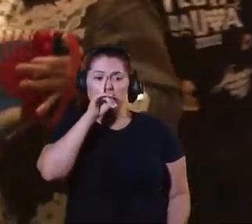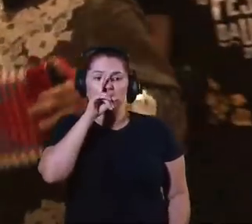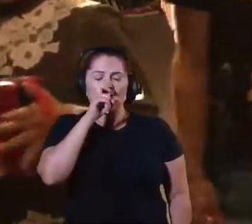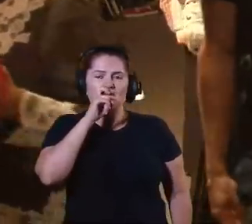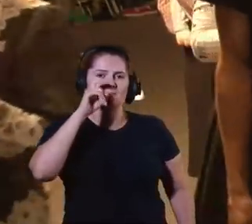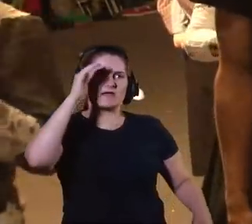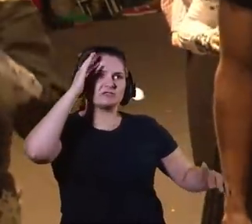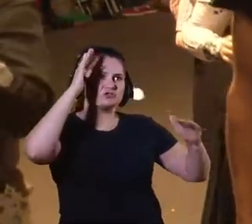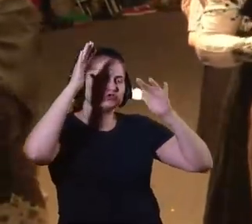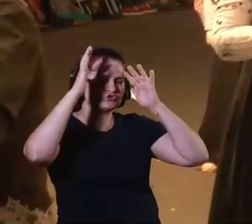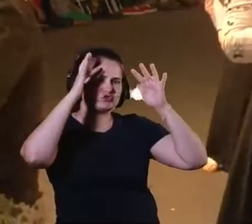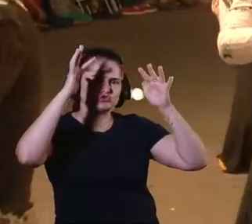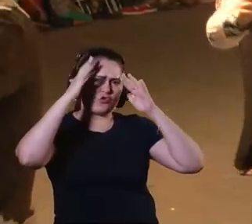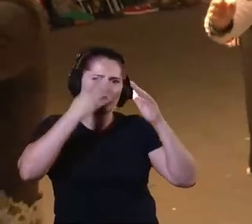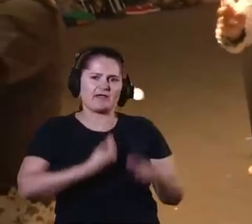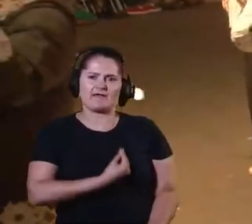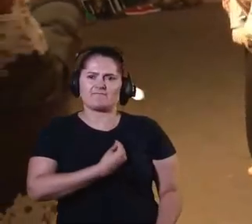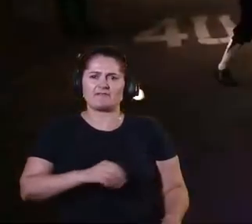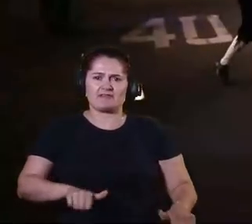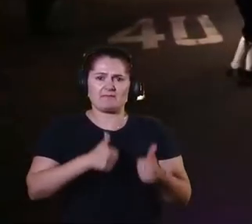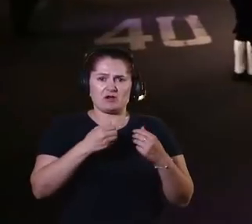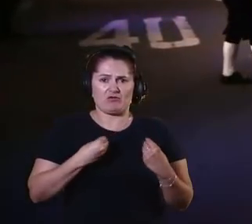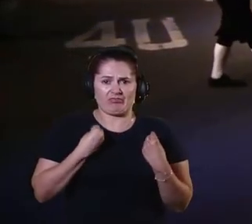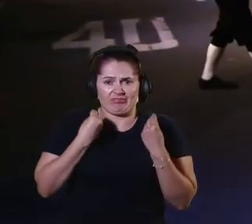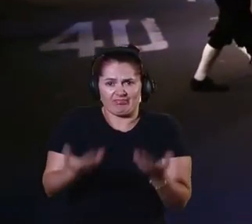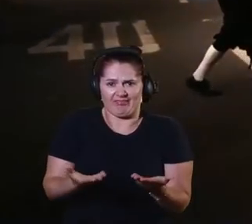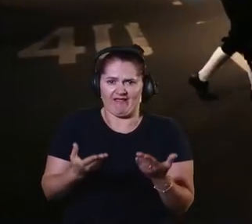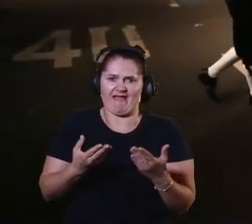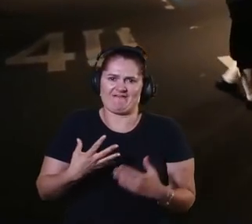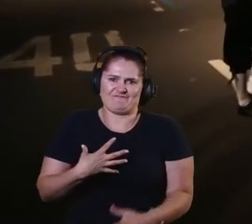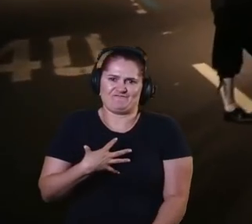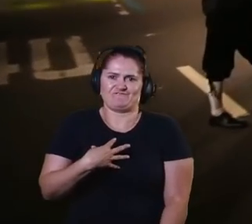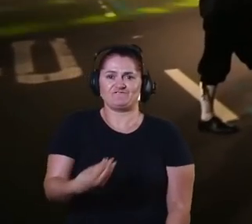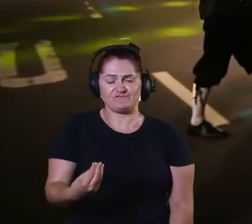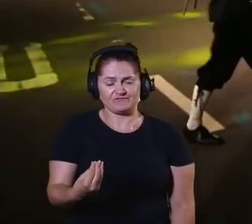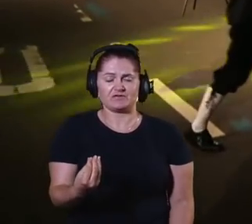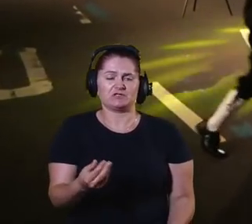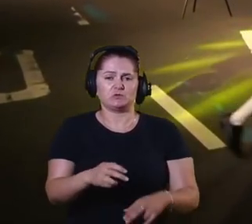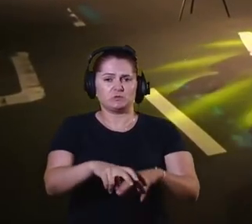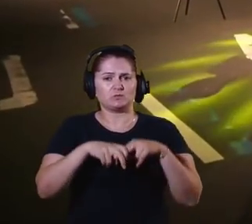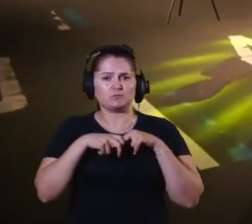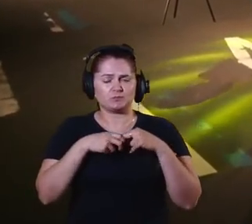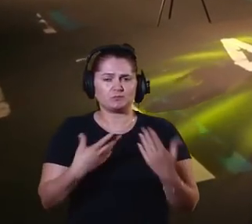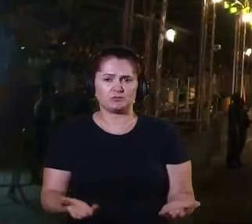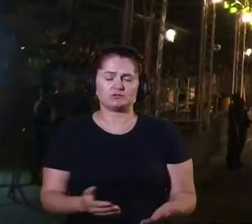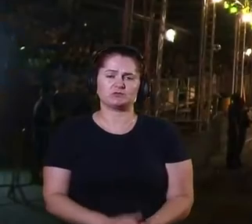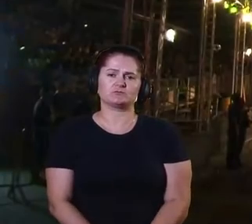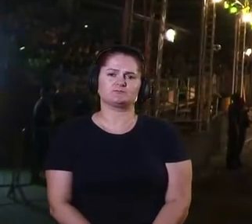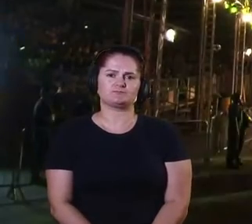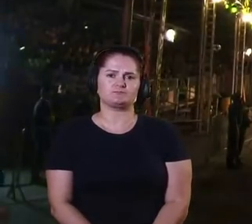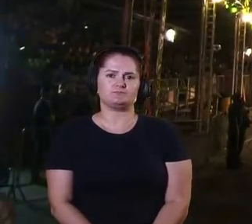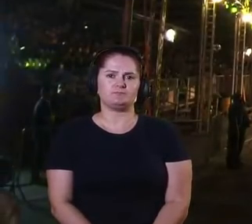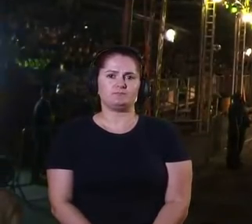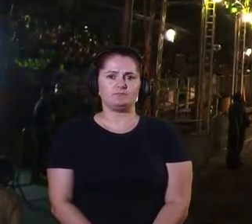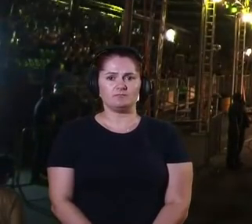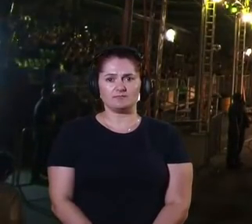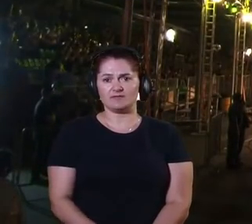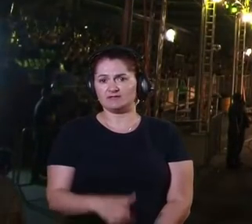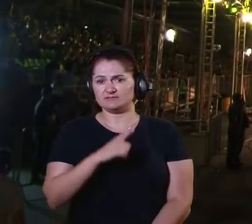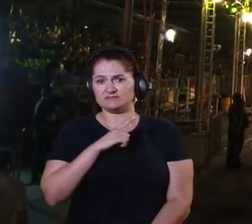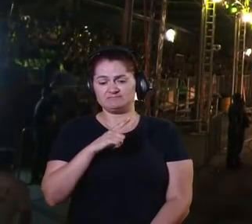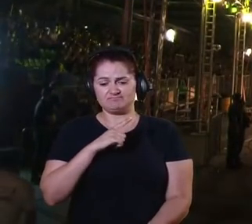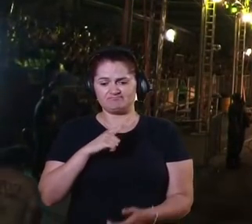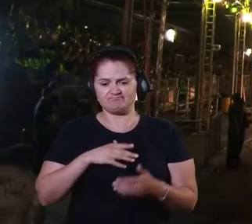para algo melhor para os filhos. E desta forma, chegam a um solo, uma